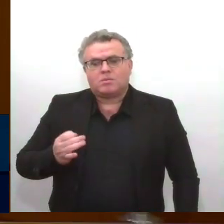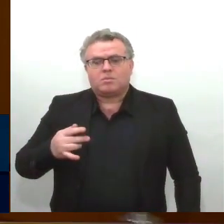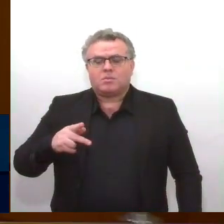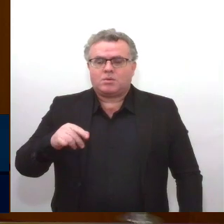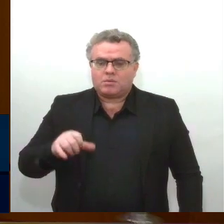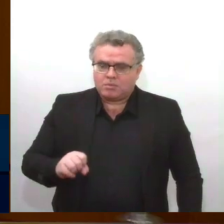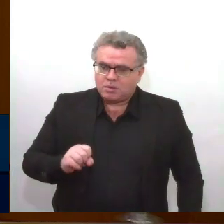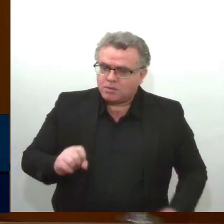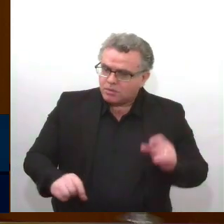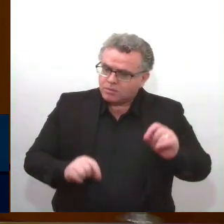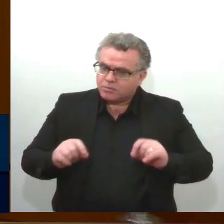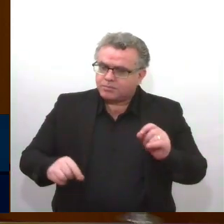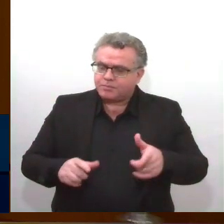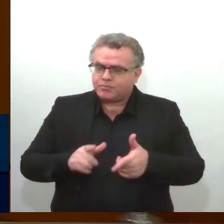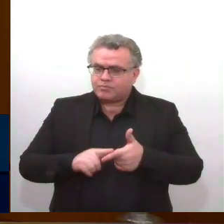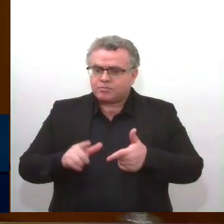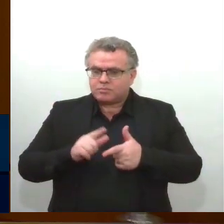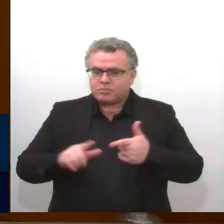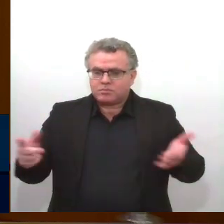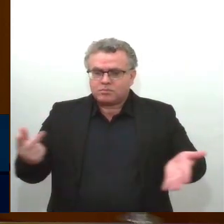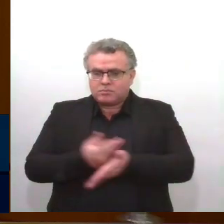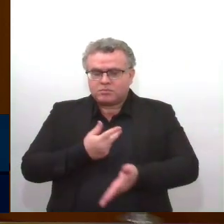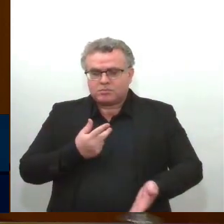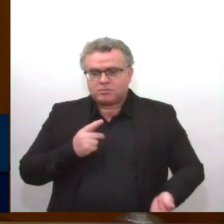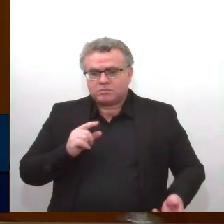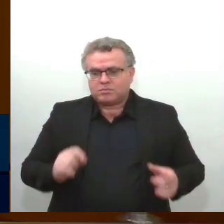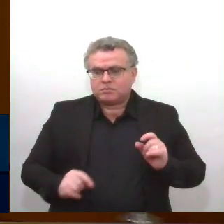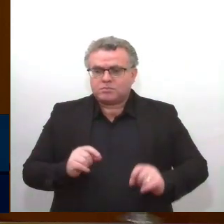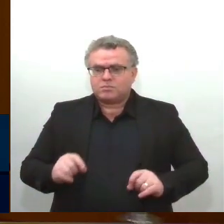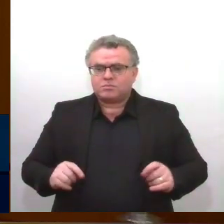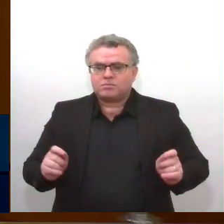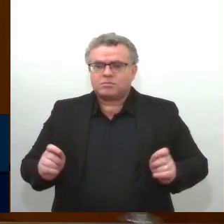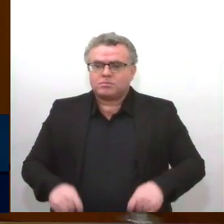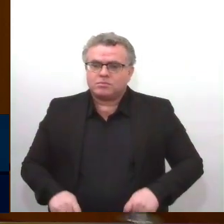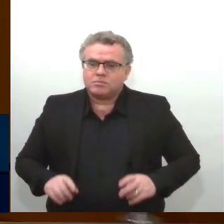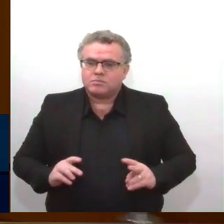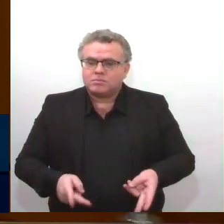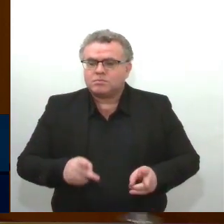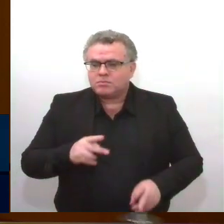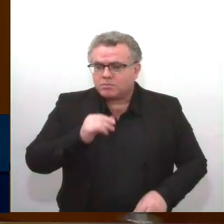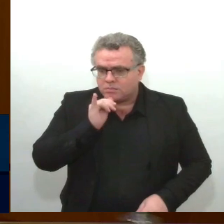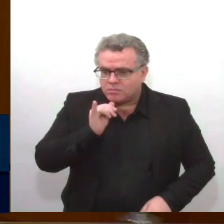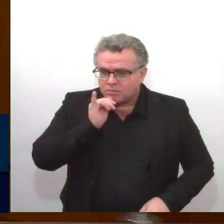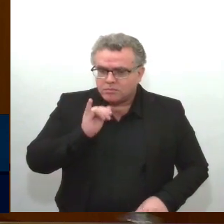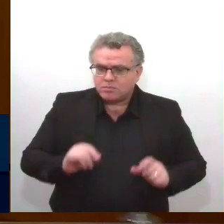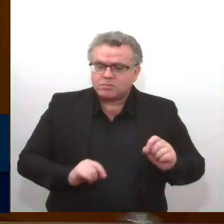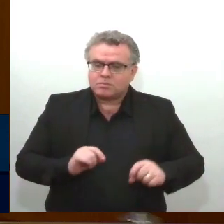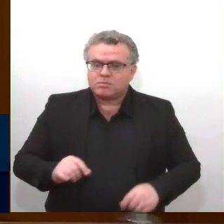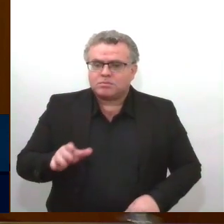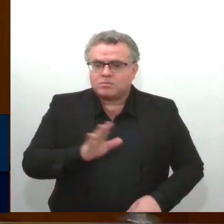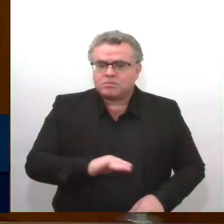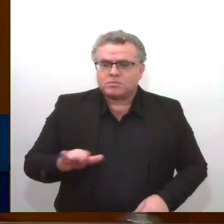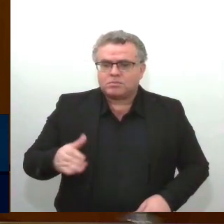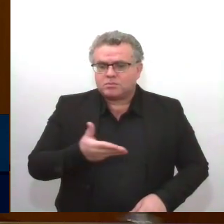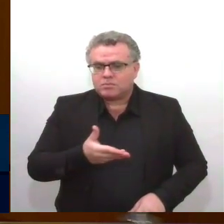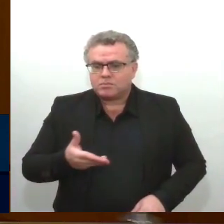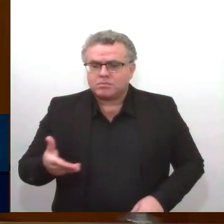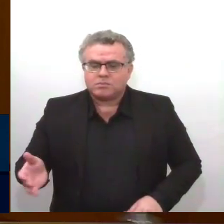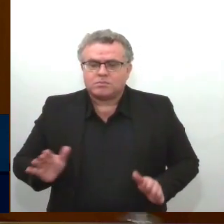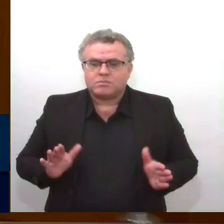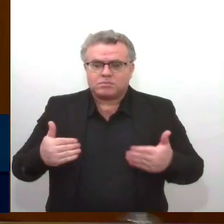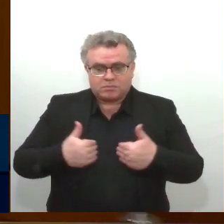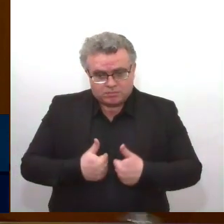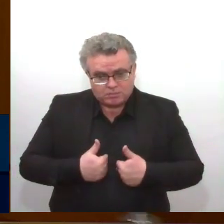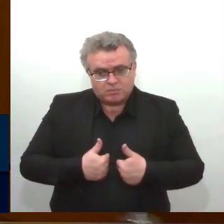chamaram muita atenção por exemplo o número de crianças autistas e aqui a gente sabe que tem a deputada